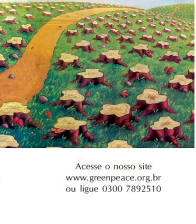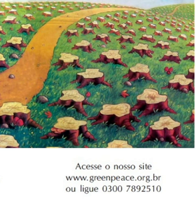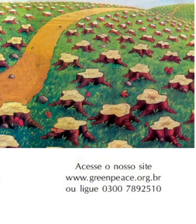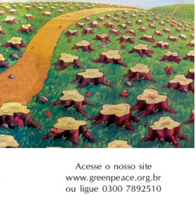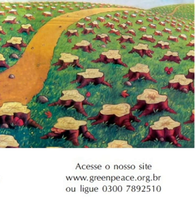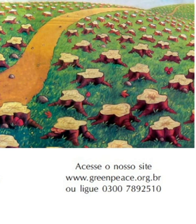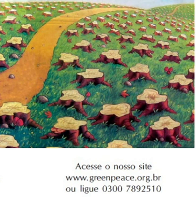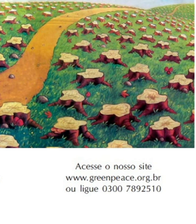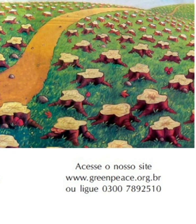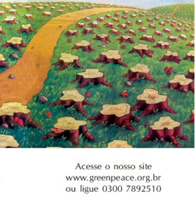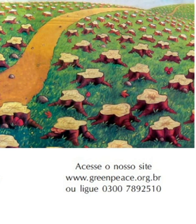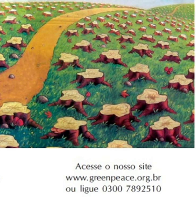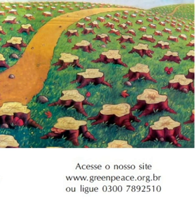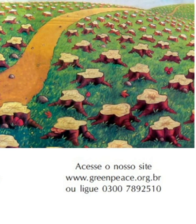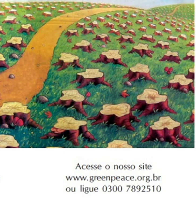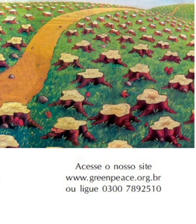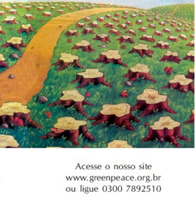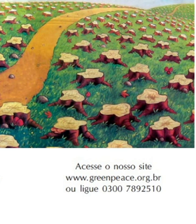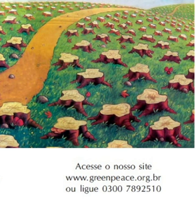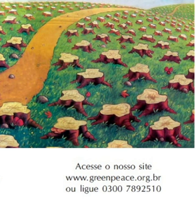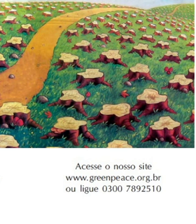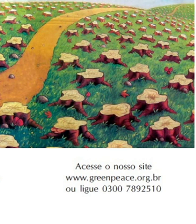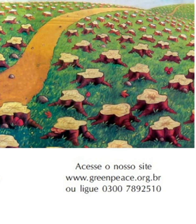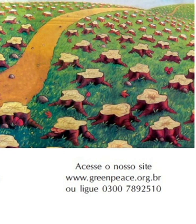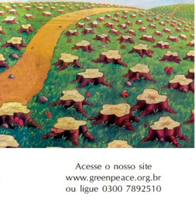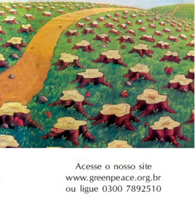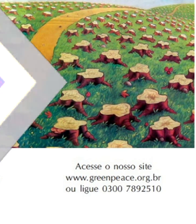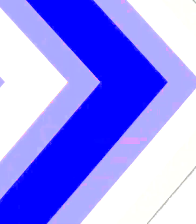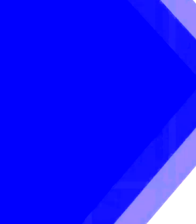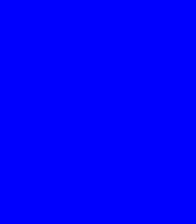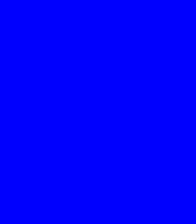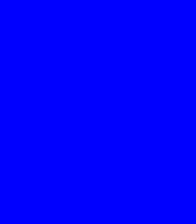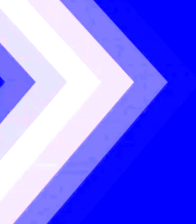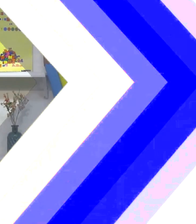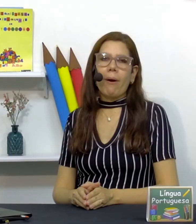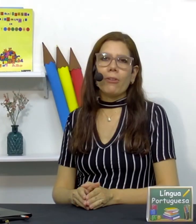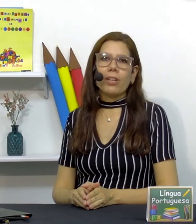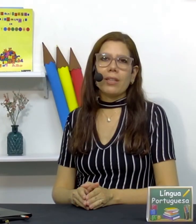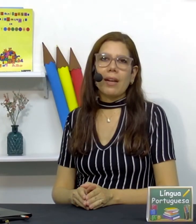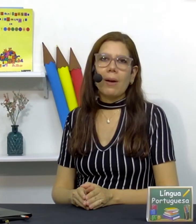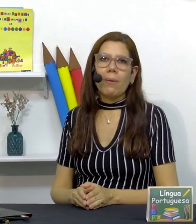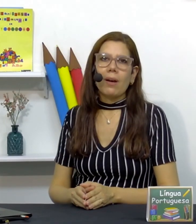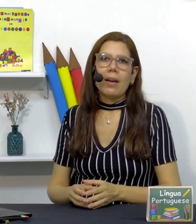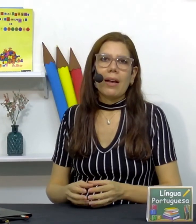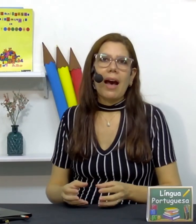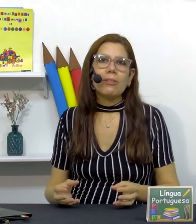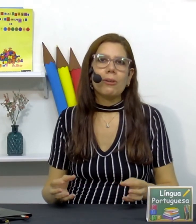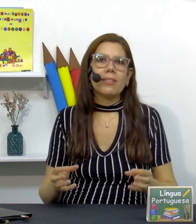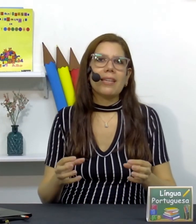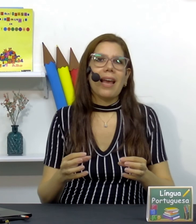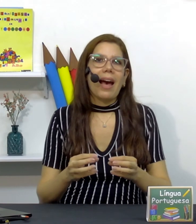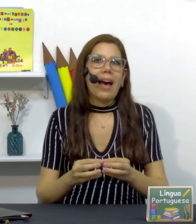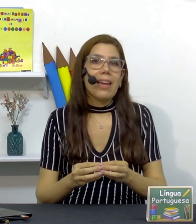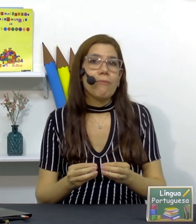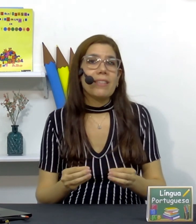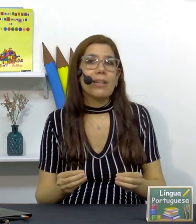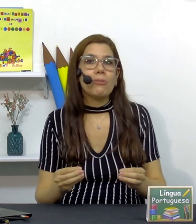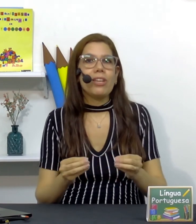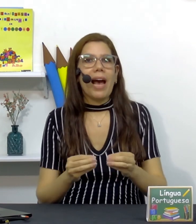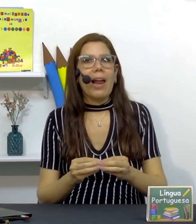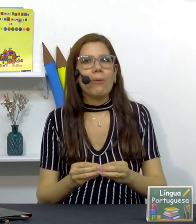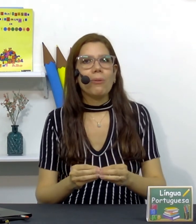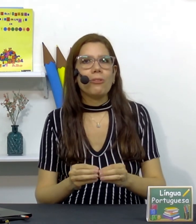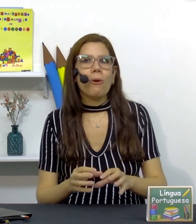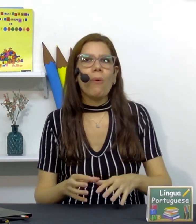na propaganda, para atingir o seu objetivo, você pode, então, associar e